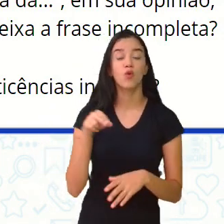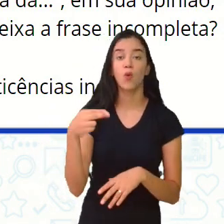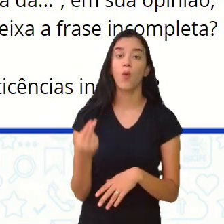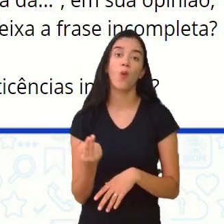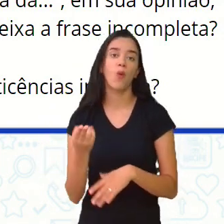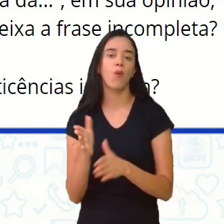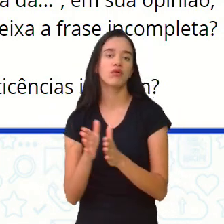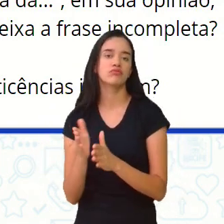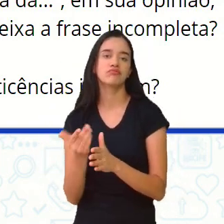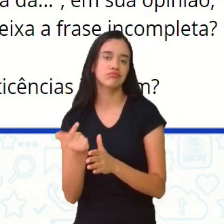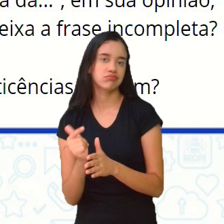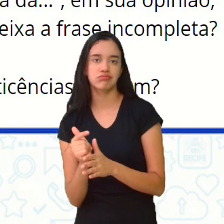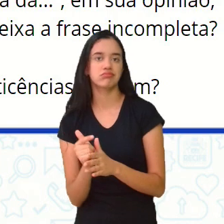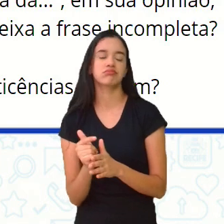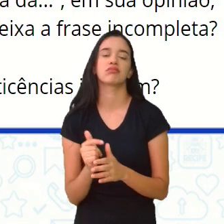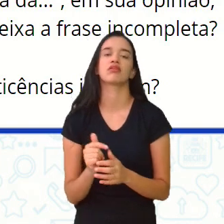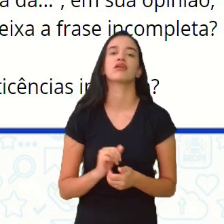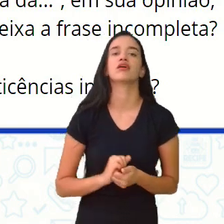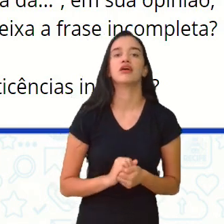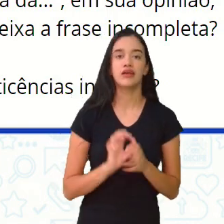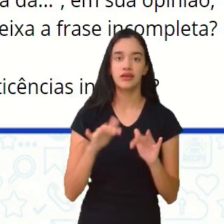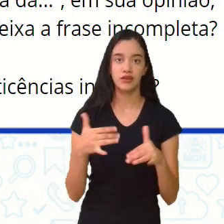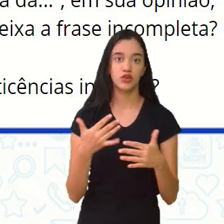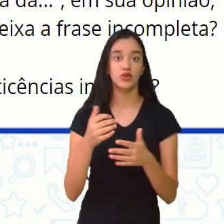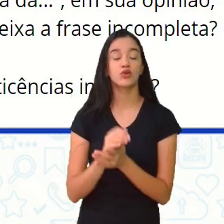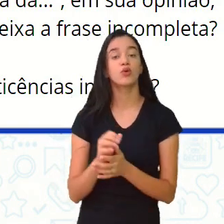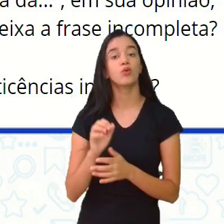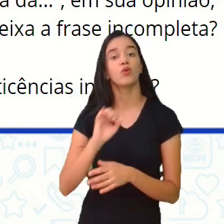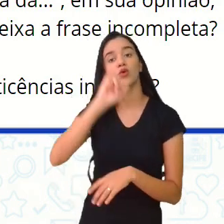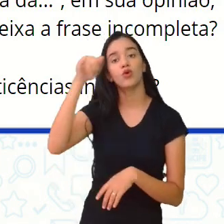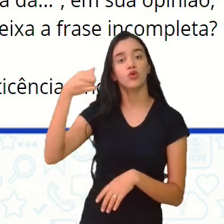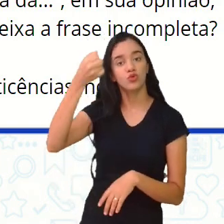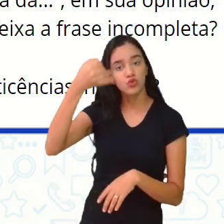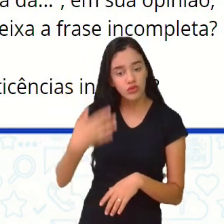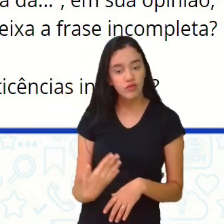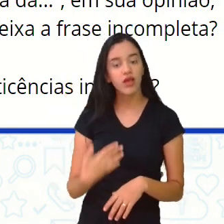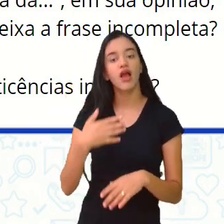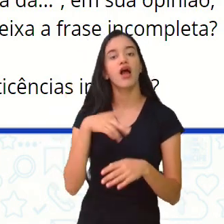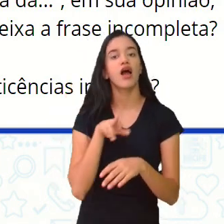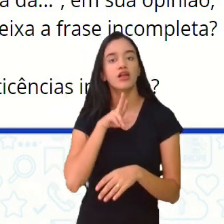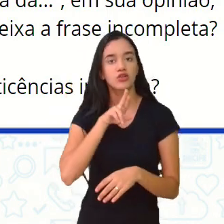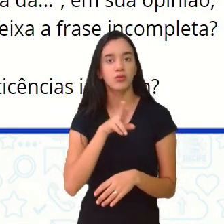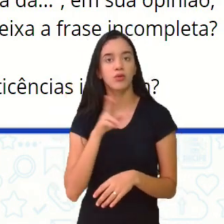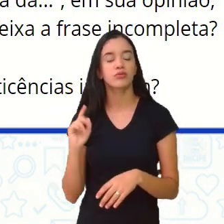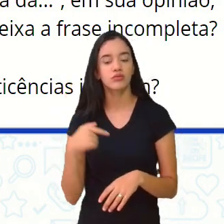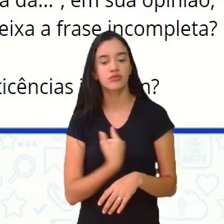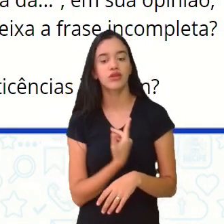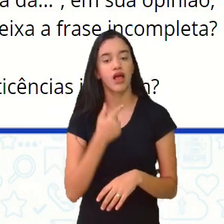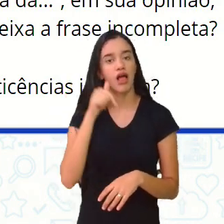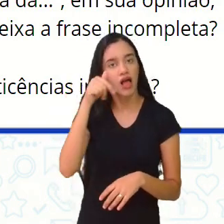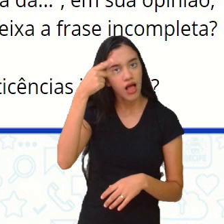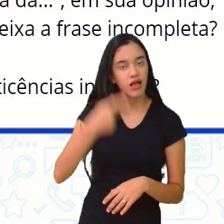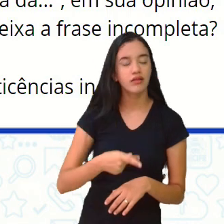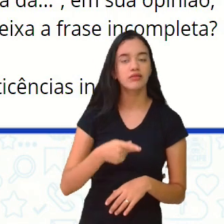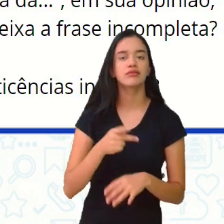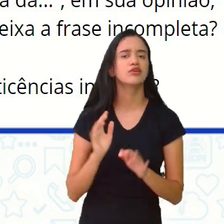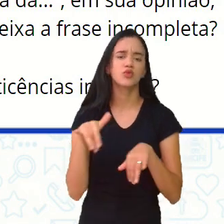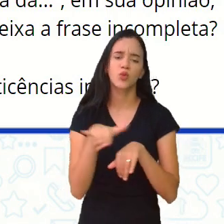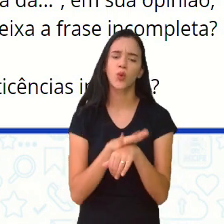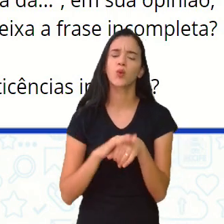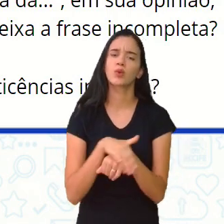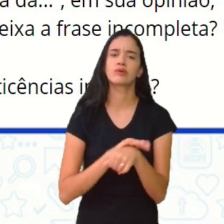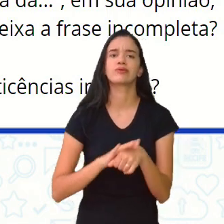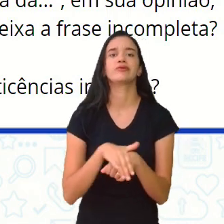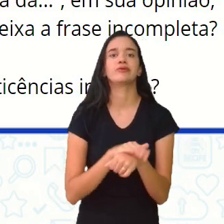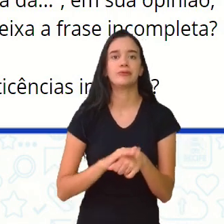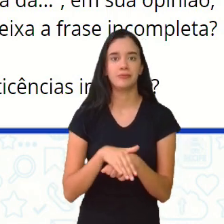inacessível ao que está acontecendo. Então, justifica aí sua resposta que nós vamos estar aqui, não é? Conversando